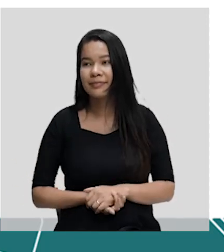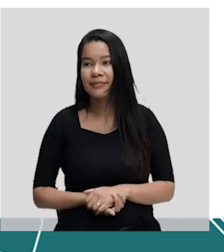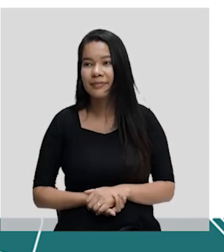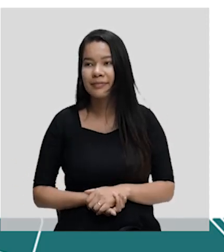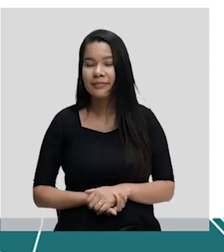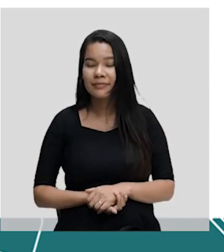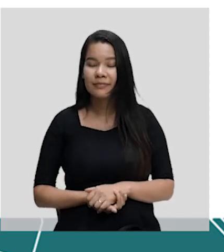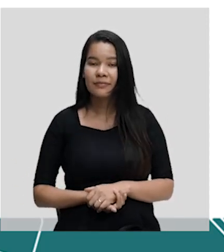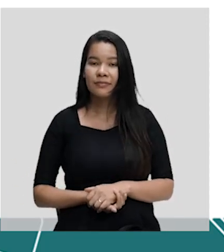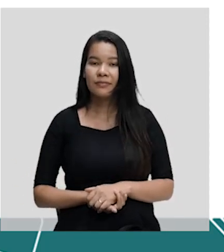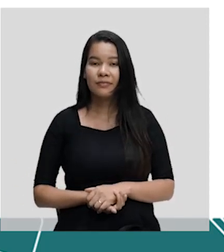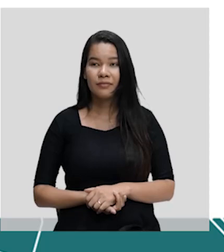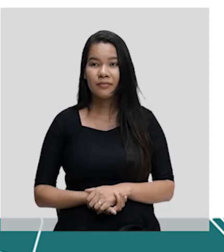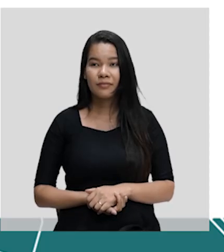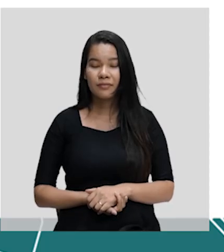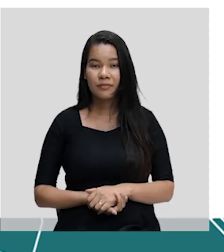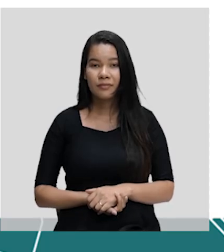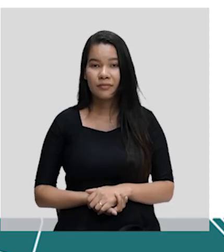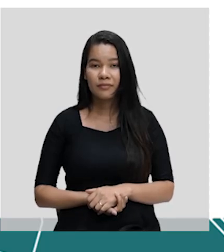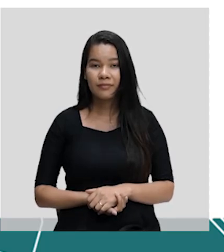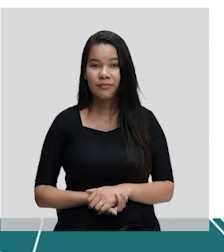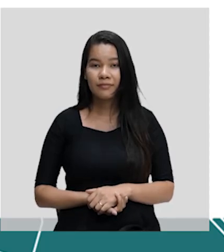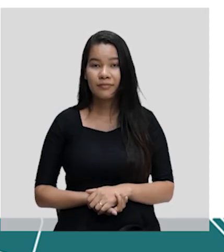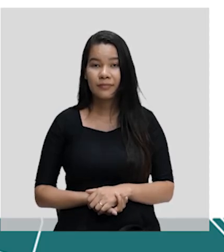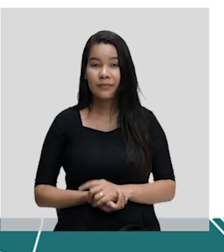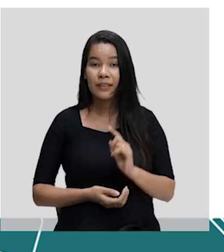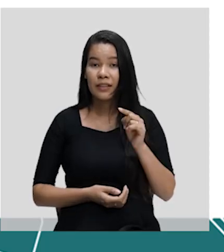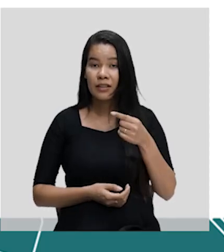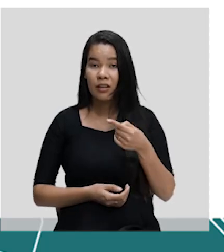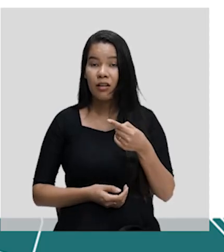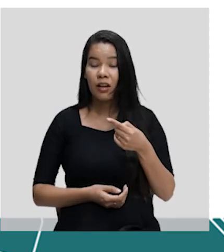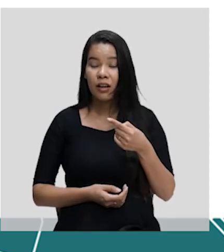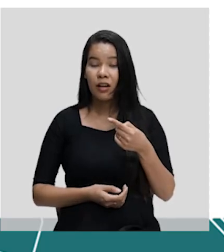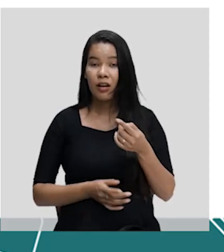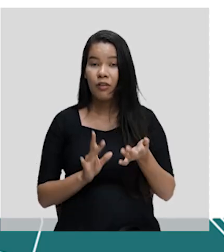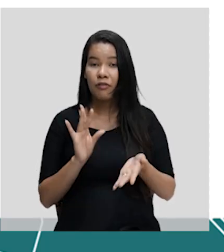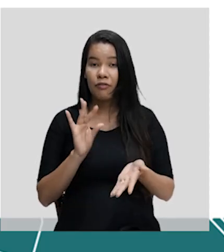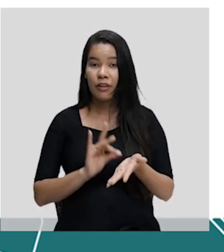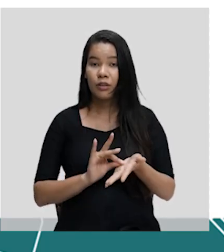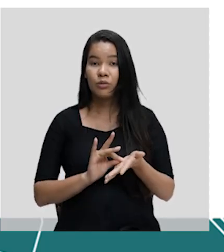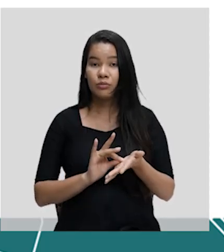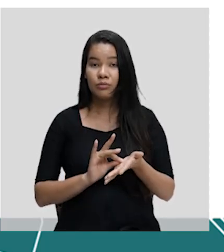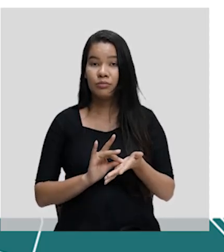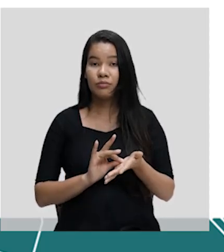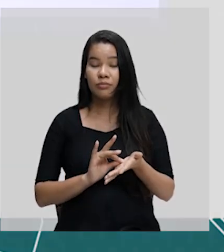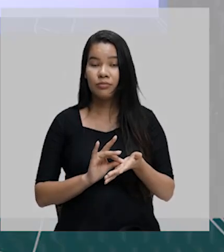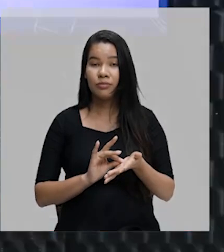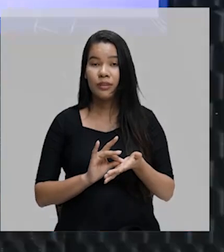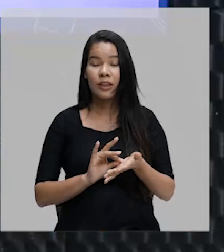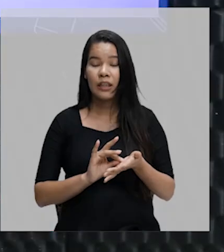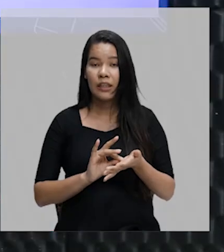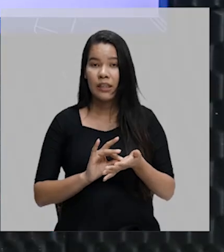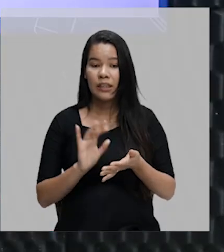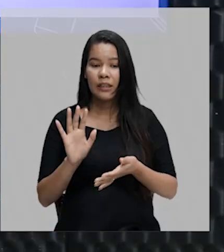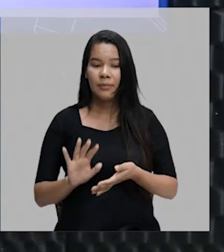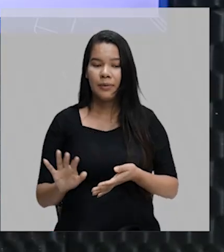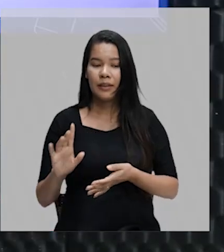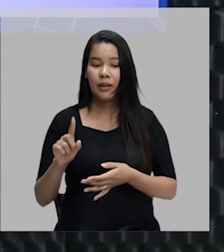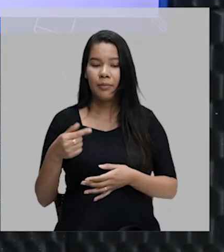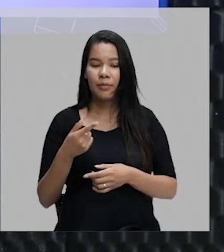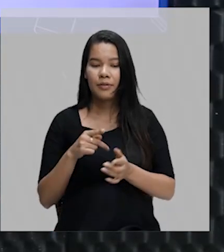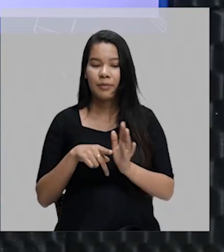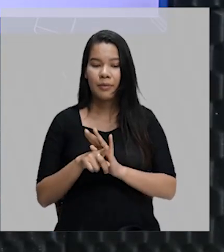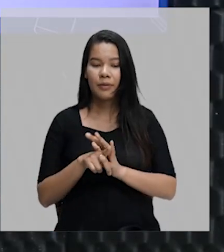aos quais os animais estão sendo submetidos. Esse é o fator ambiental, ok? Próxima